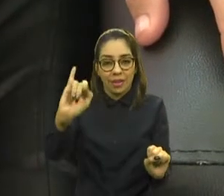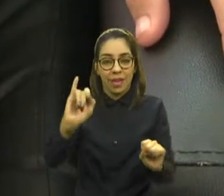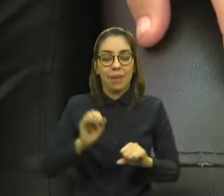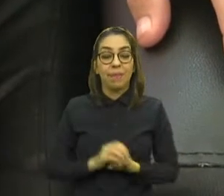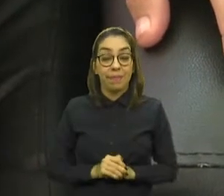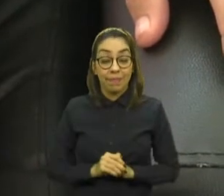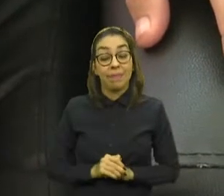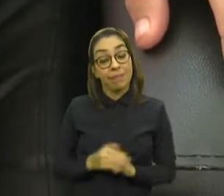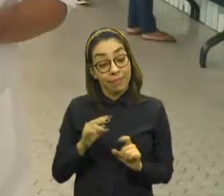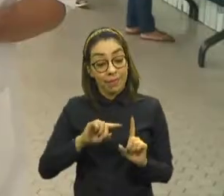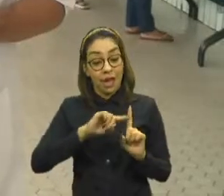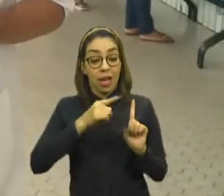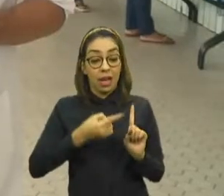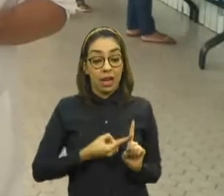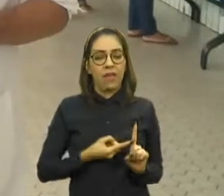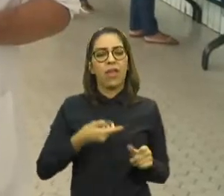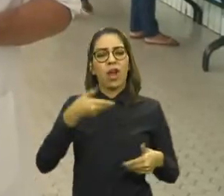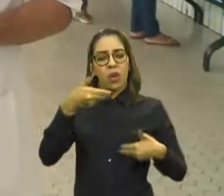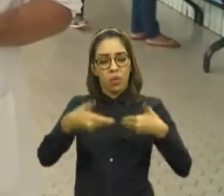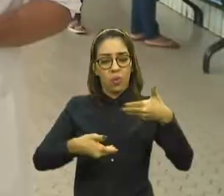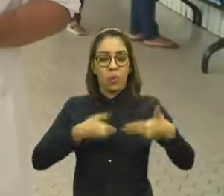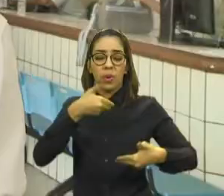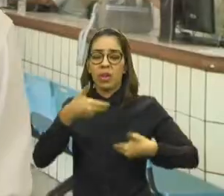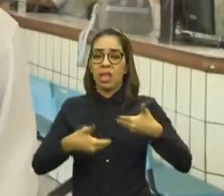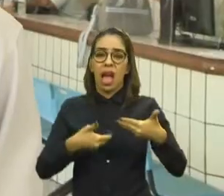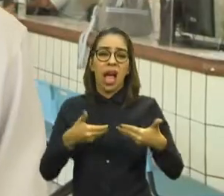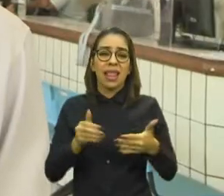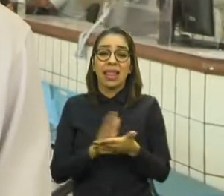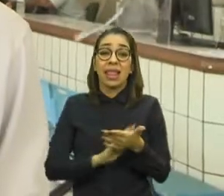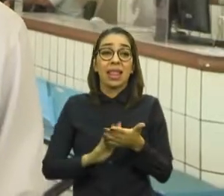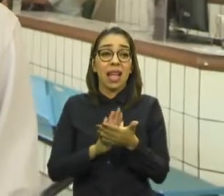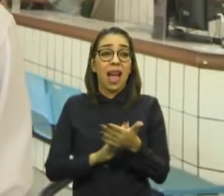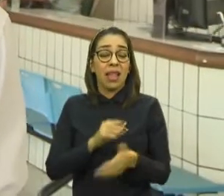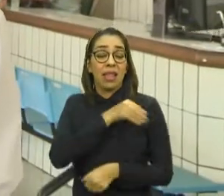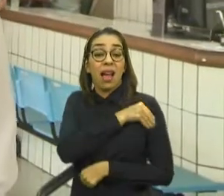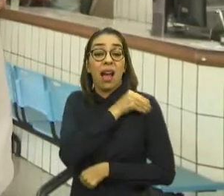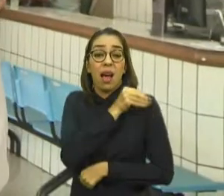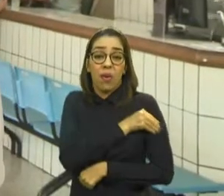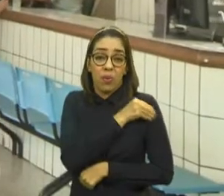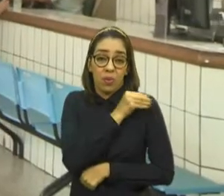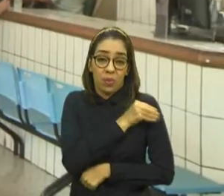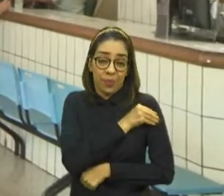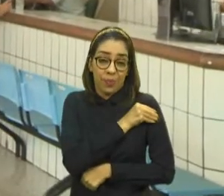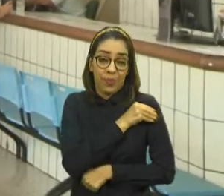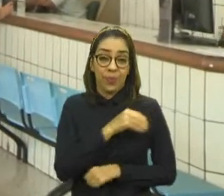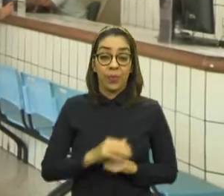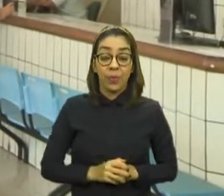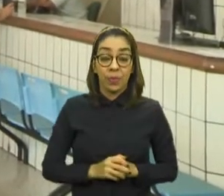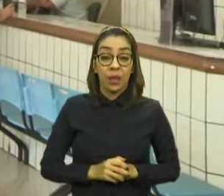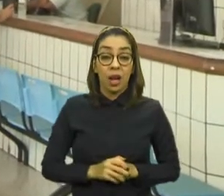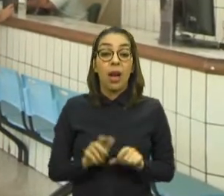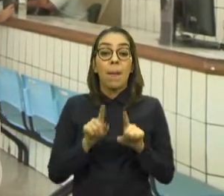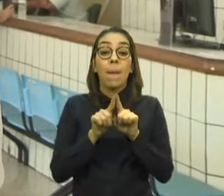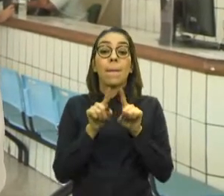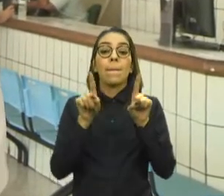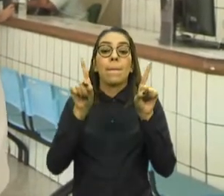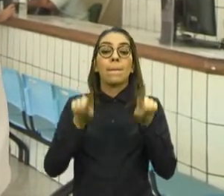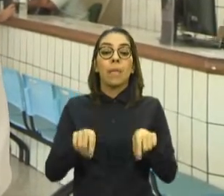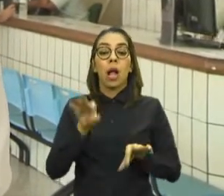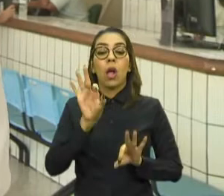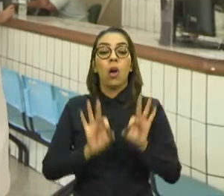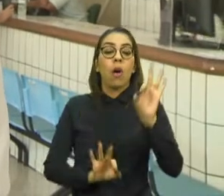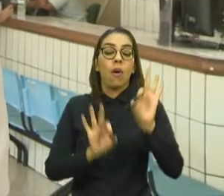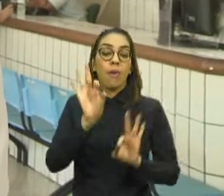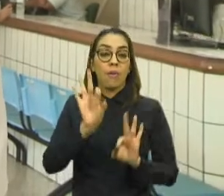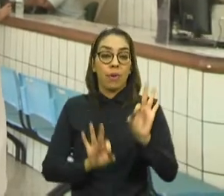gestante tenha cuidado e não ingerir álcool. A gente faz isso quando a gente faz um planejamento reprodutivo. O